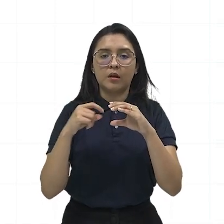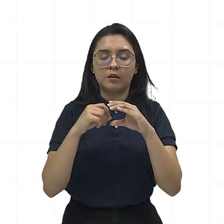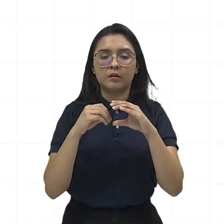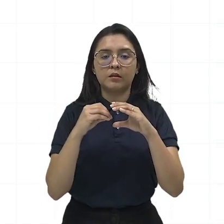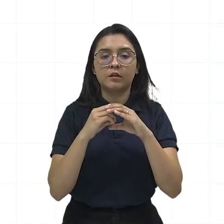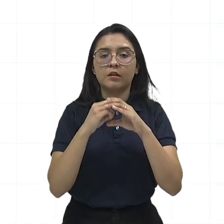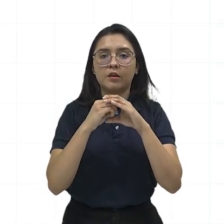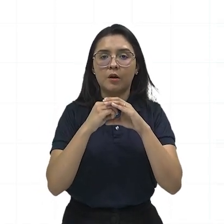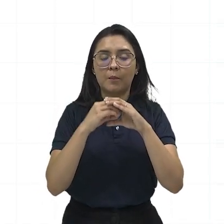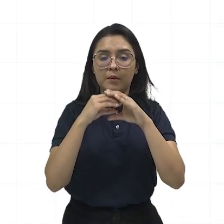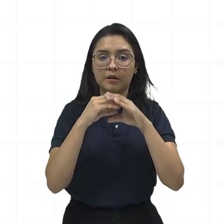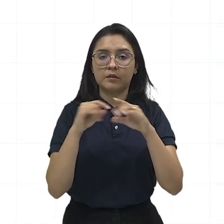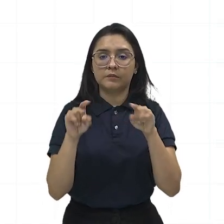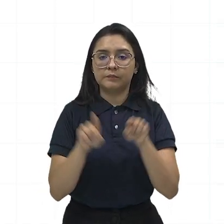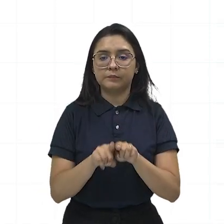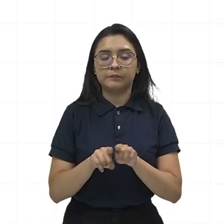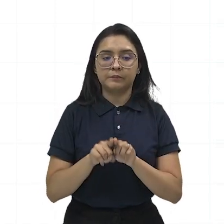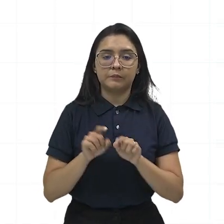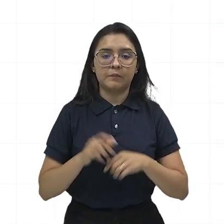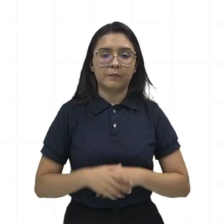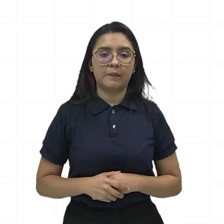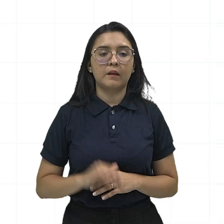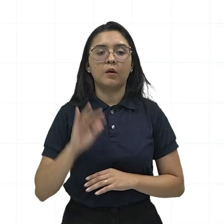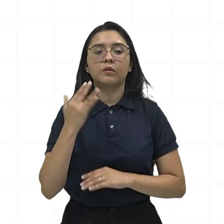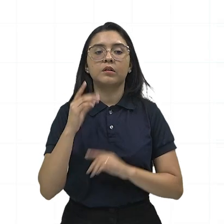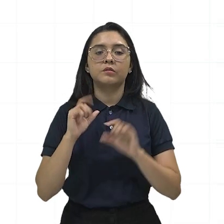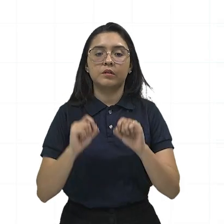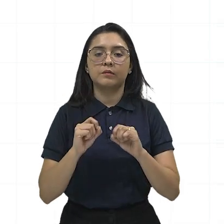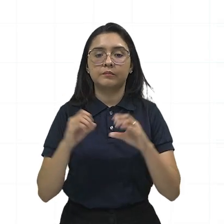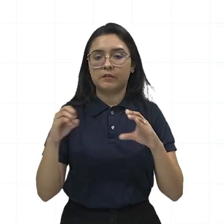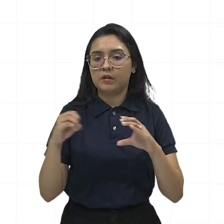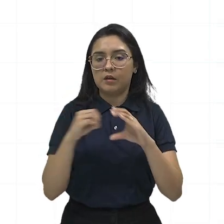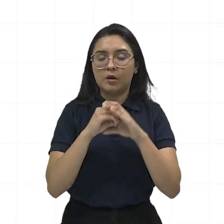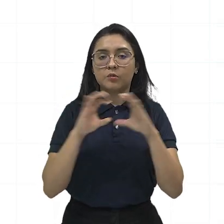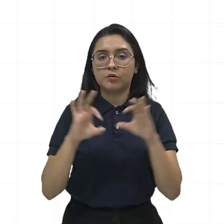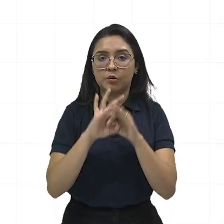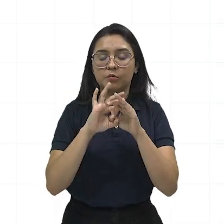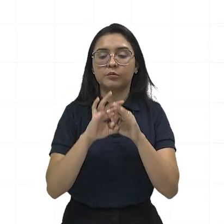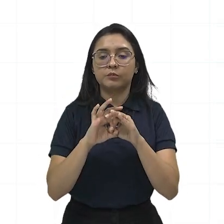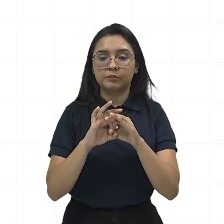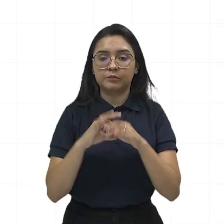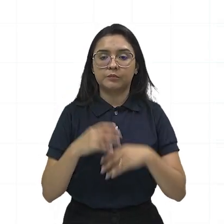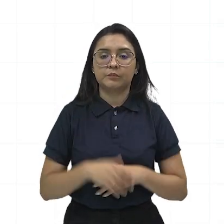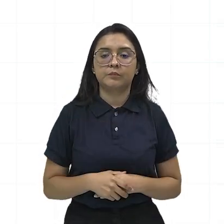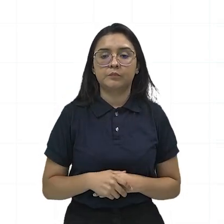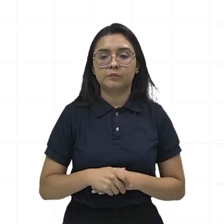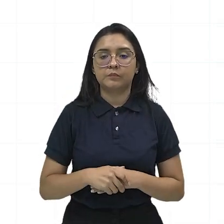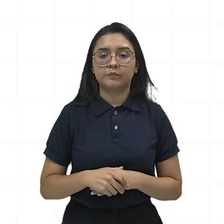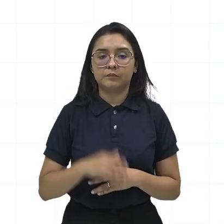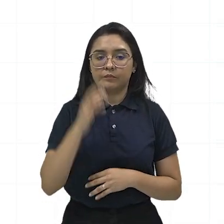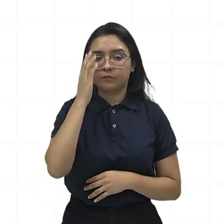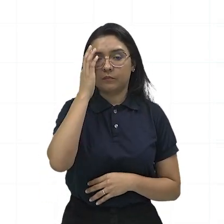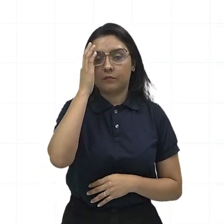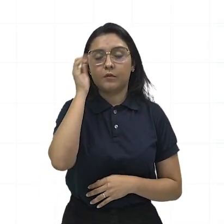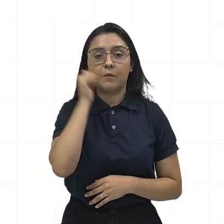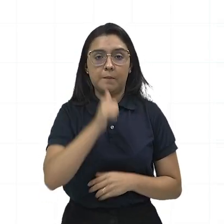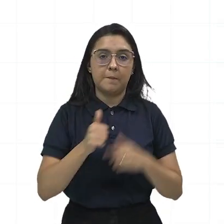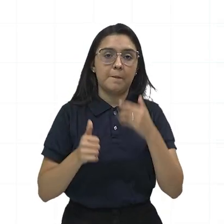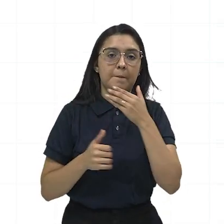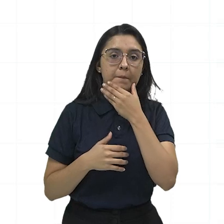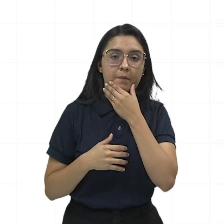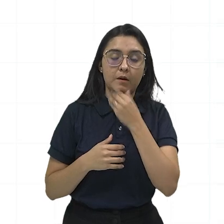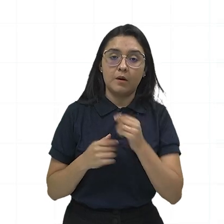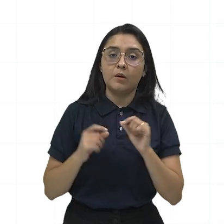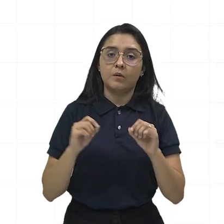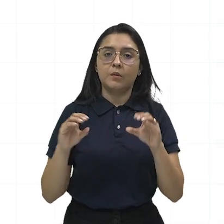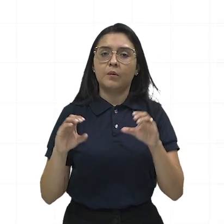o pronúcleo masculino. E acontece a união, nesse momento aí, dos conteúdos dos pronúcleos masculino e feminino.